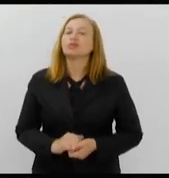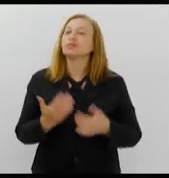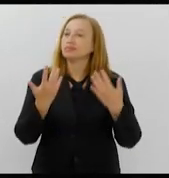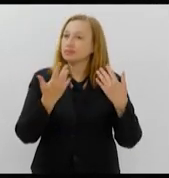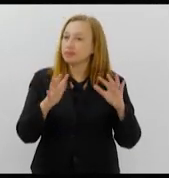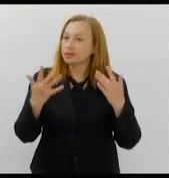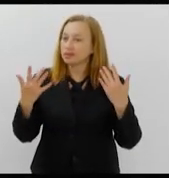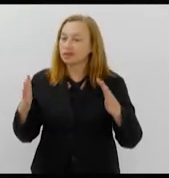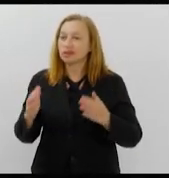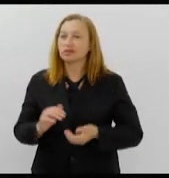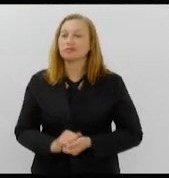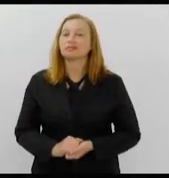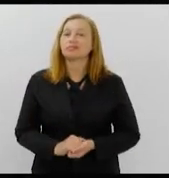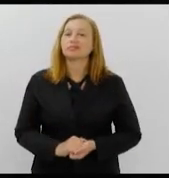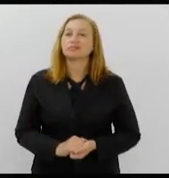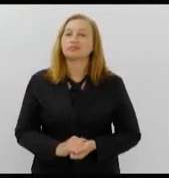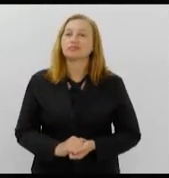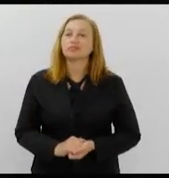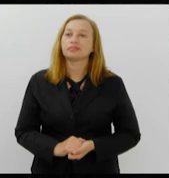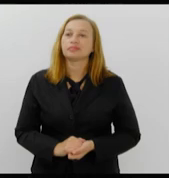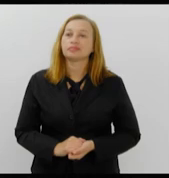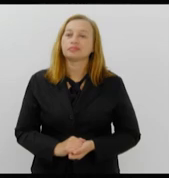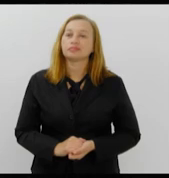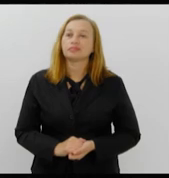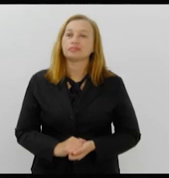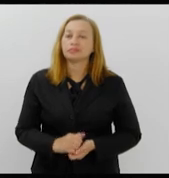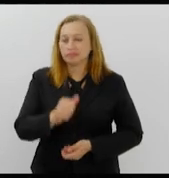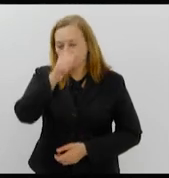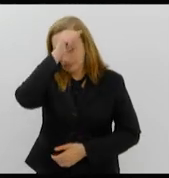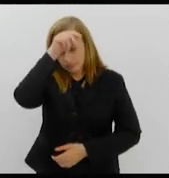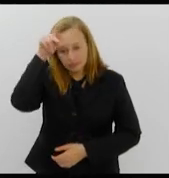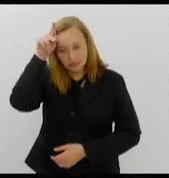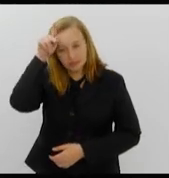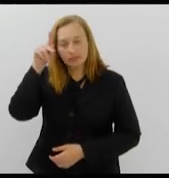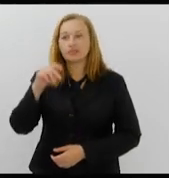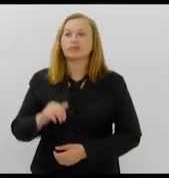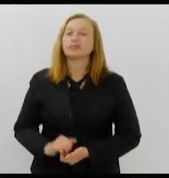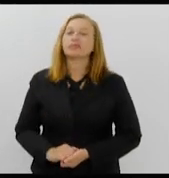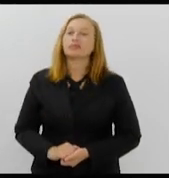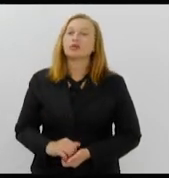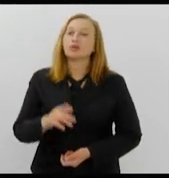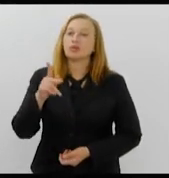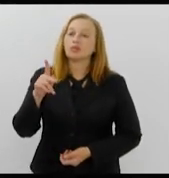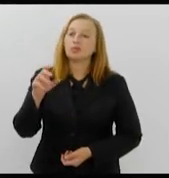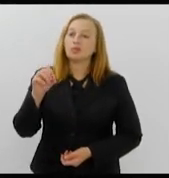Cumprimentar e parabenizar o prefeito eleito em Porto Real,